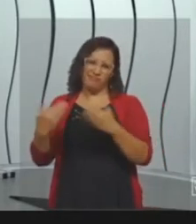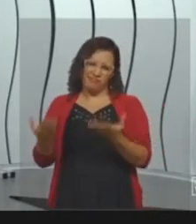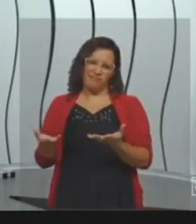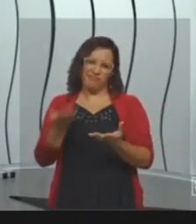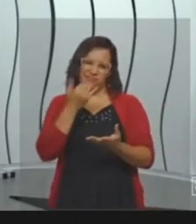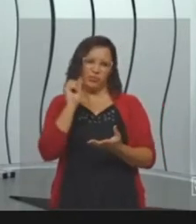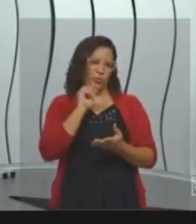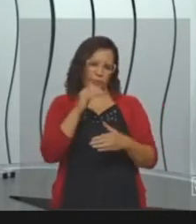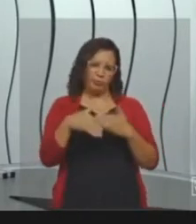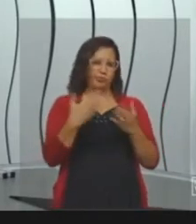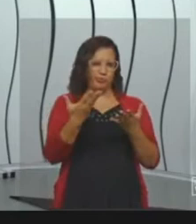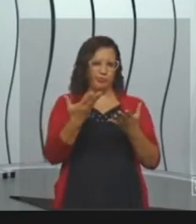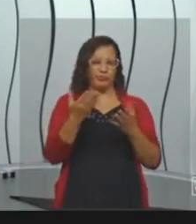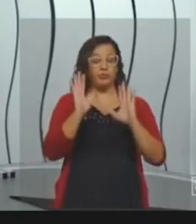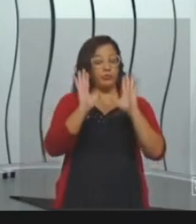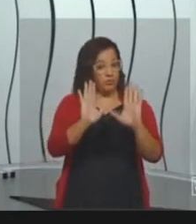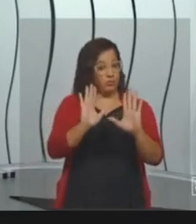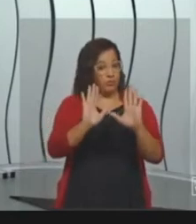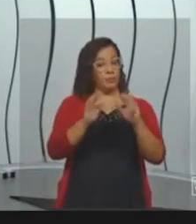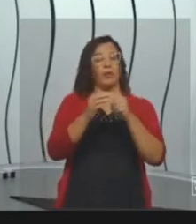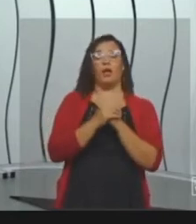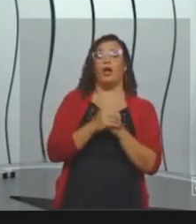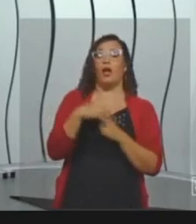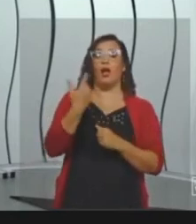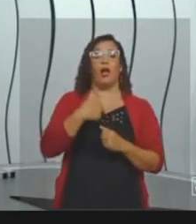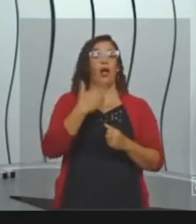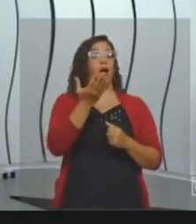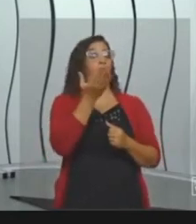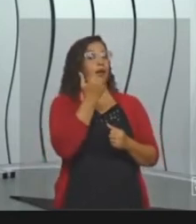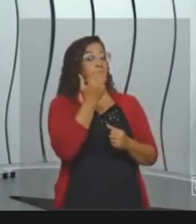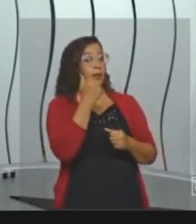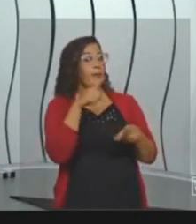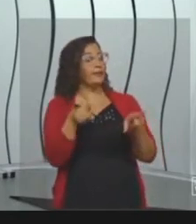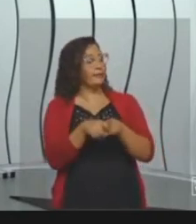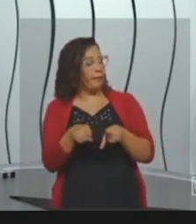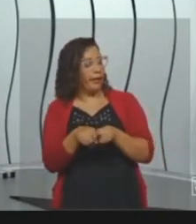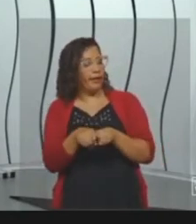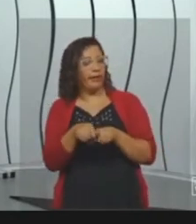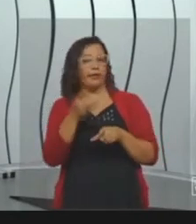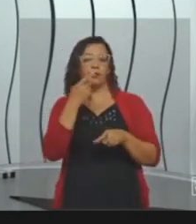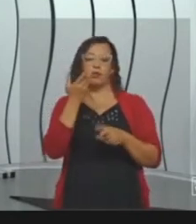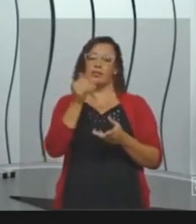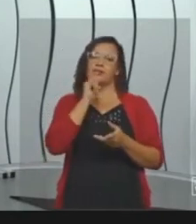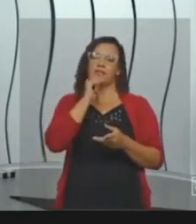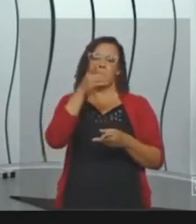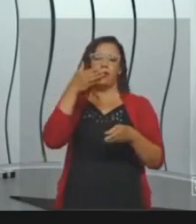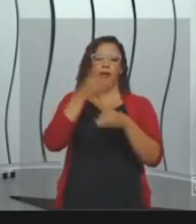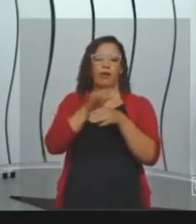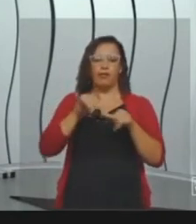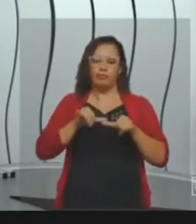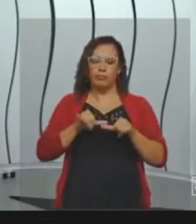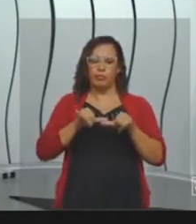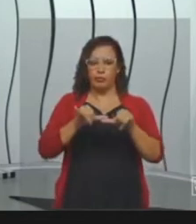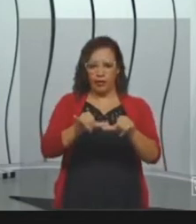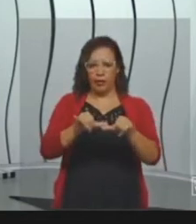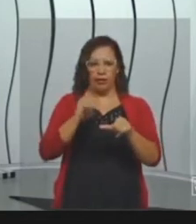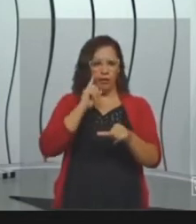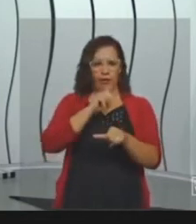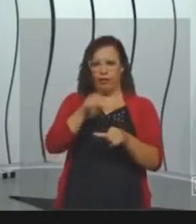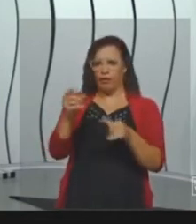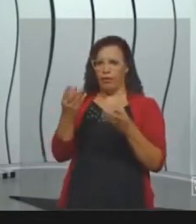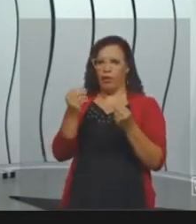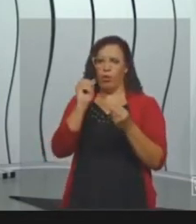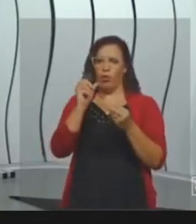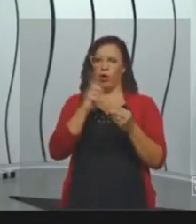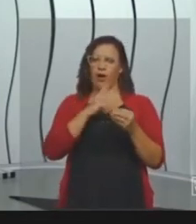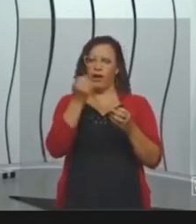alimento processado. Em geral, nós nos alimentamos de alimentos processados. Basta você entrar no supermercado e ver. Está tudo